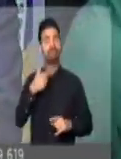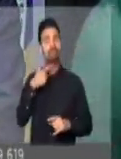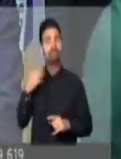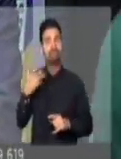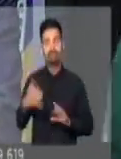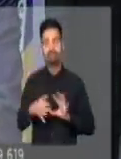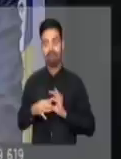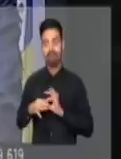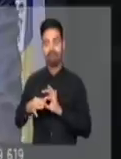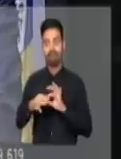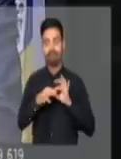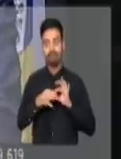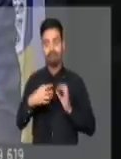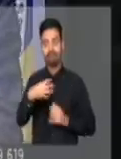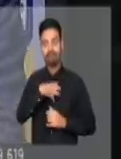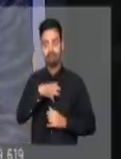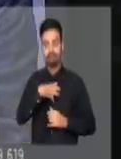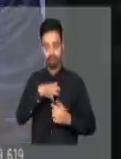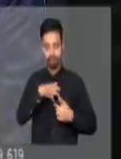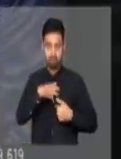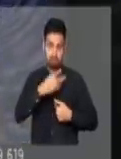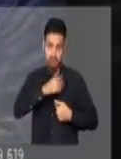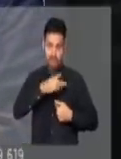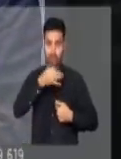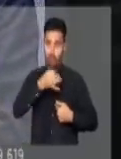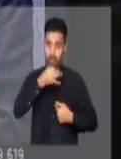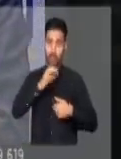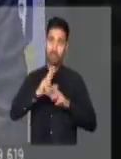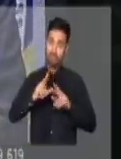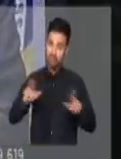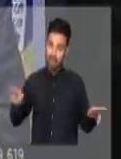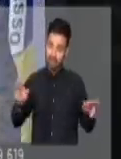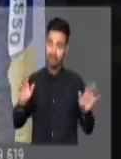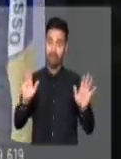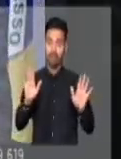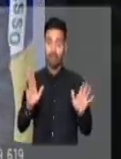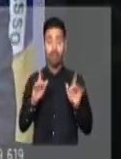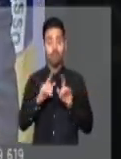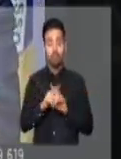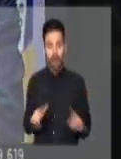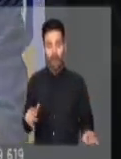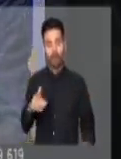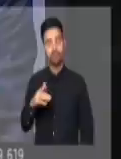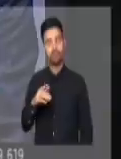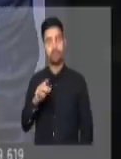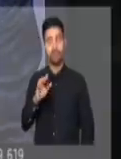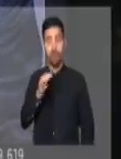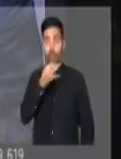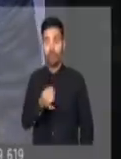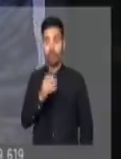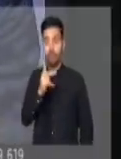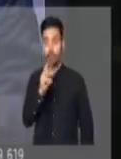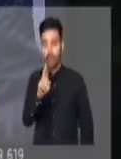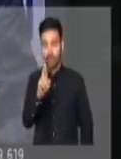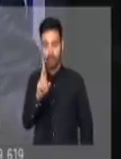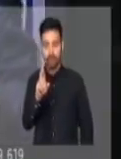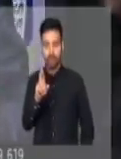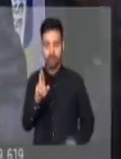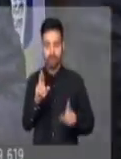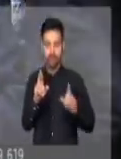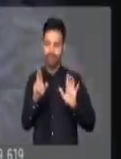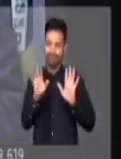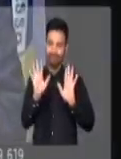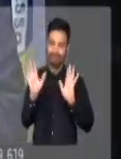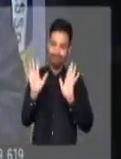que resiste à semeadura de divergência, reitero os termos da posição do Partido da República contra a admissibilidade